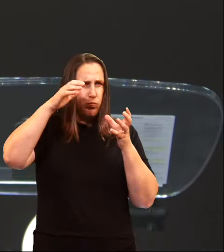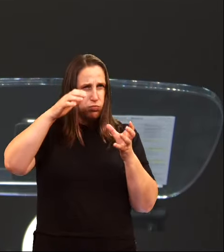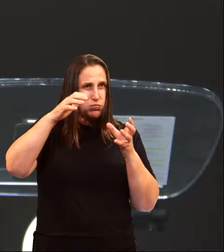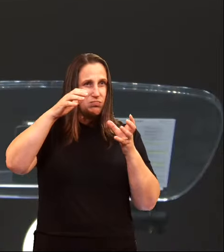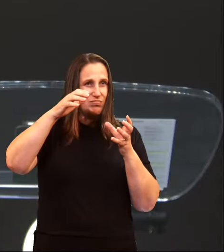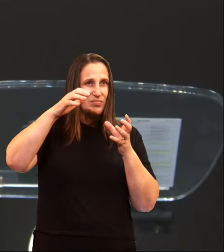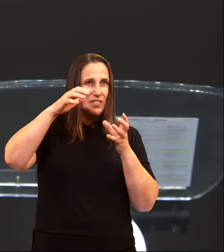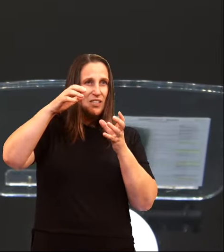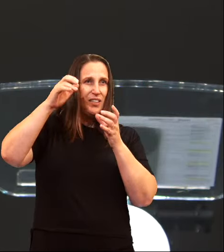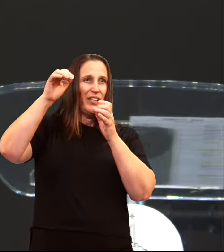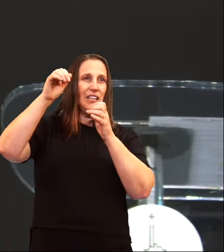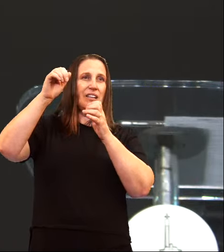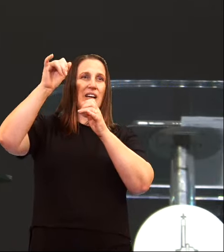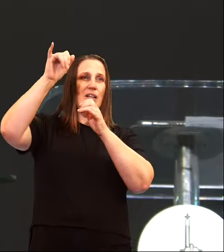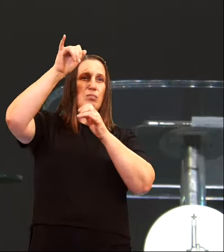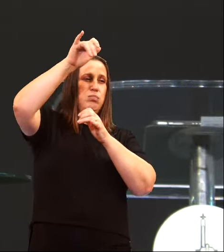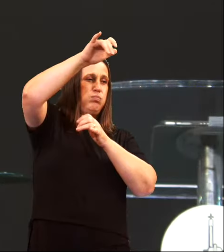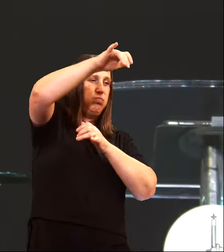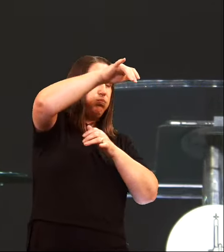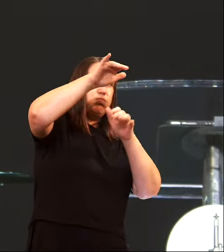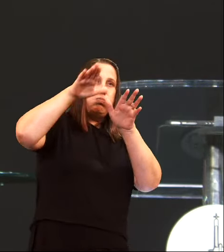diz que cai tanta codorna,